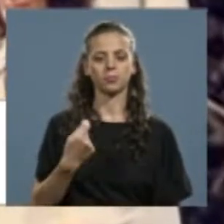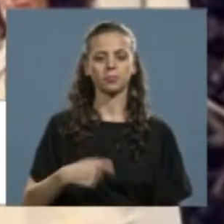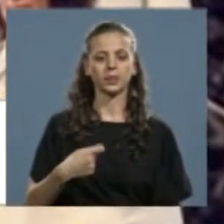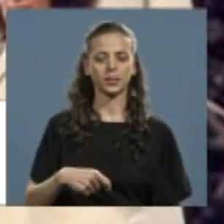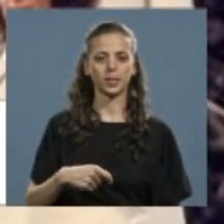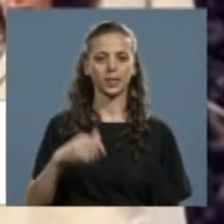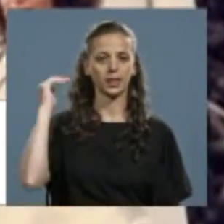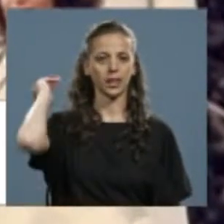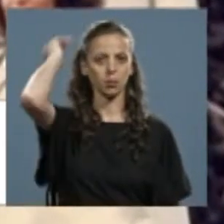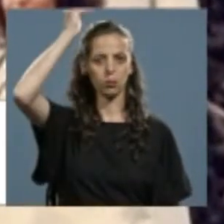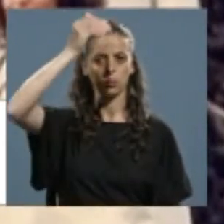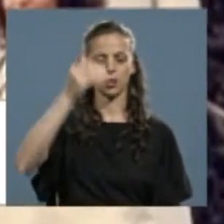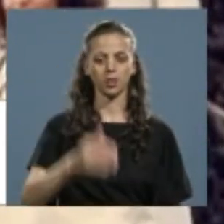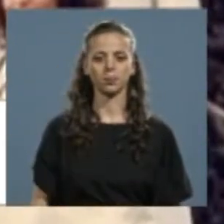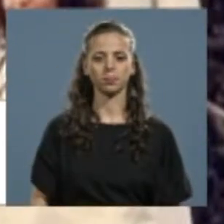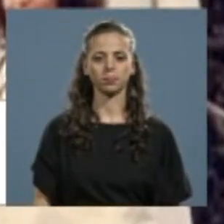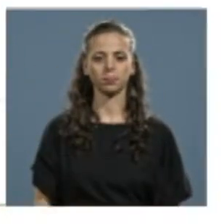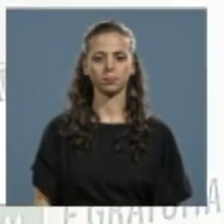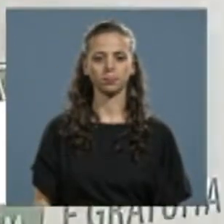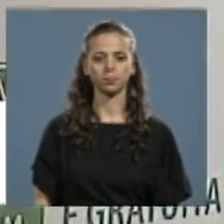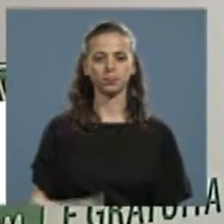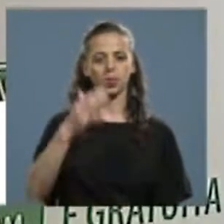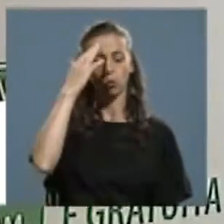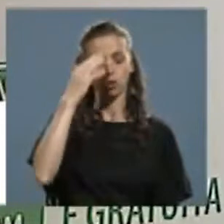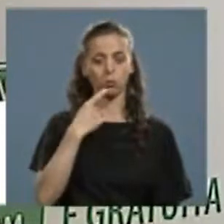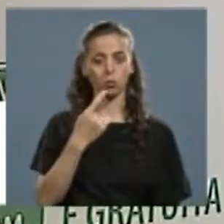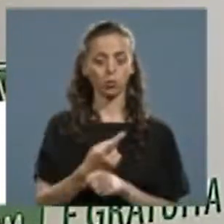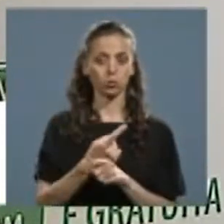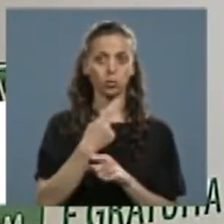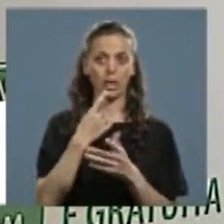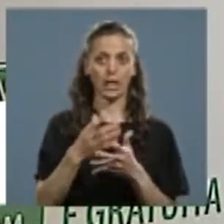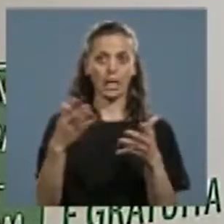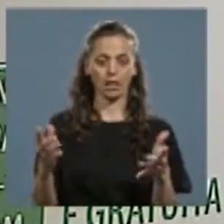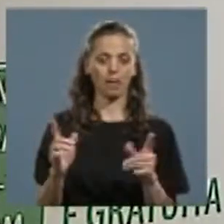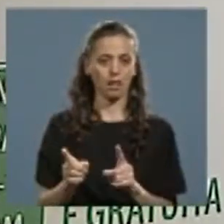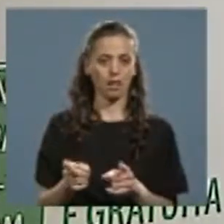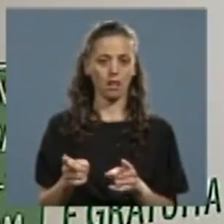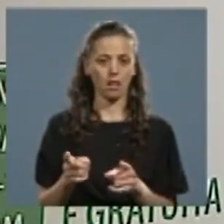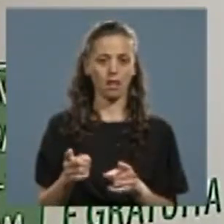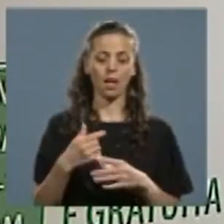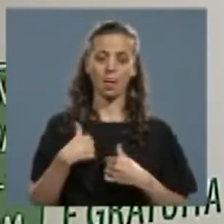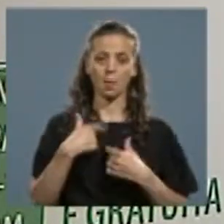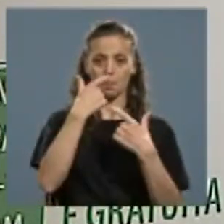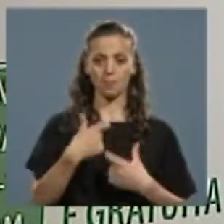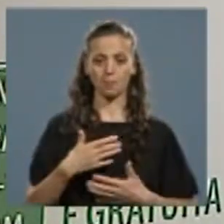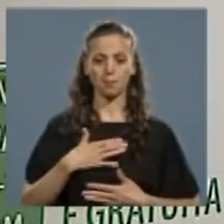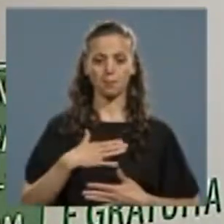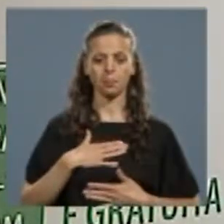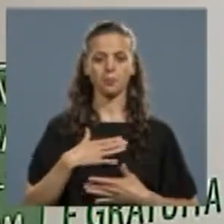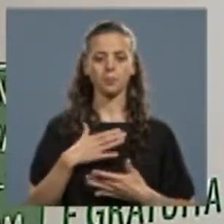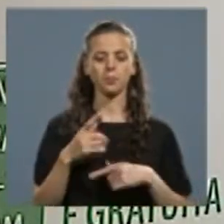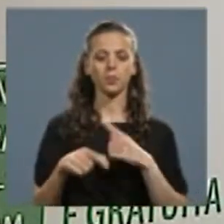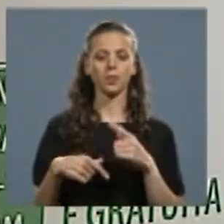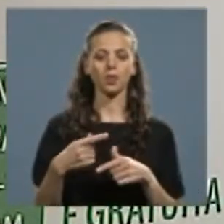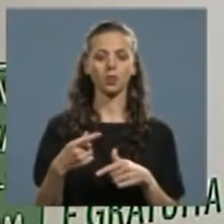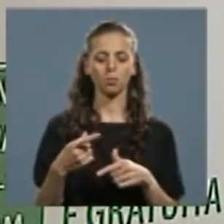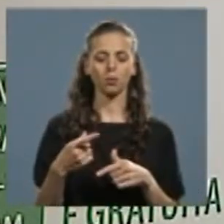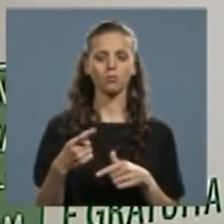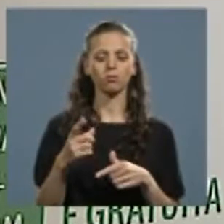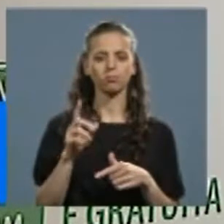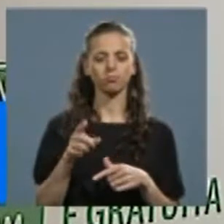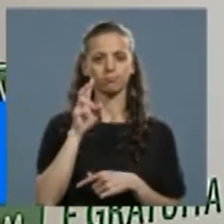da República. Achei que era uma coisa muito grande, uma coisa muito grandiosa, e é para a minha pessoa, mas depois realmente comecei